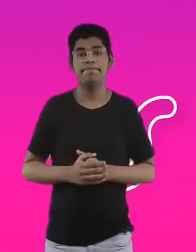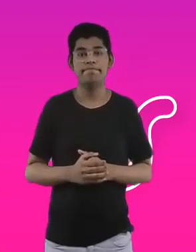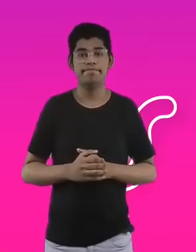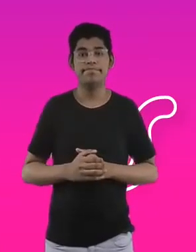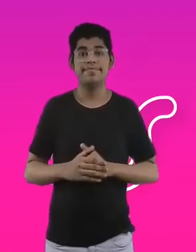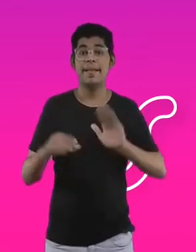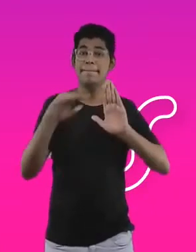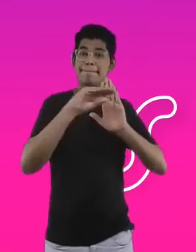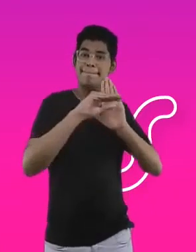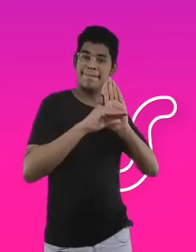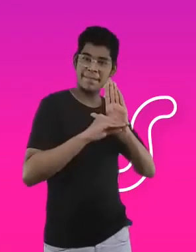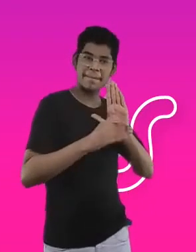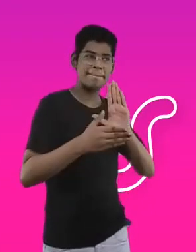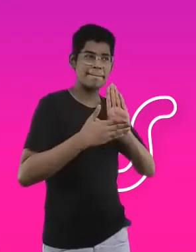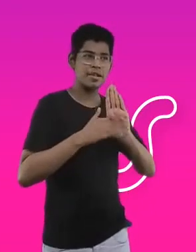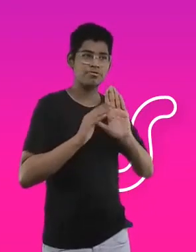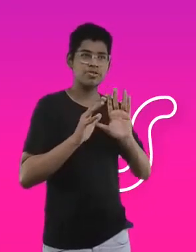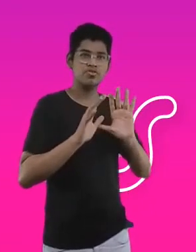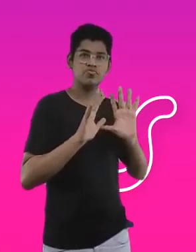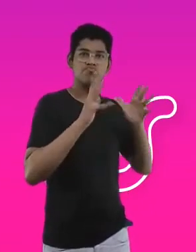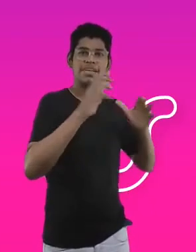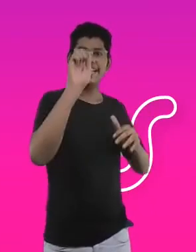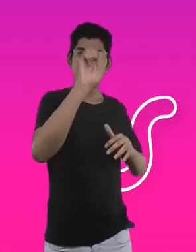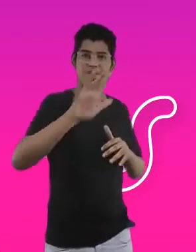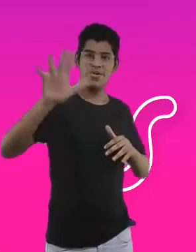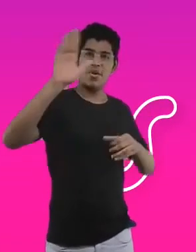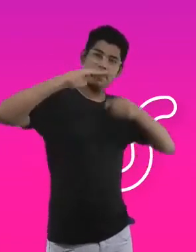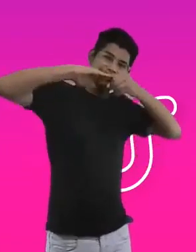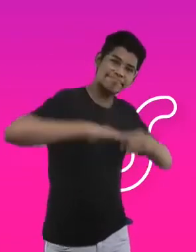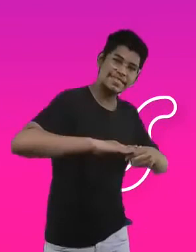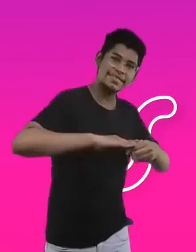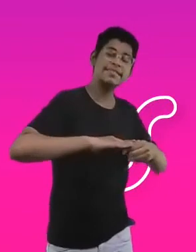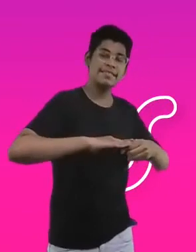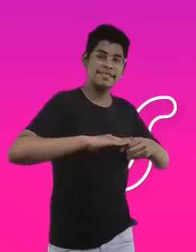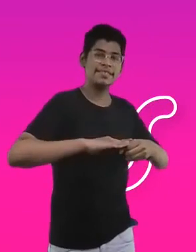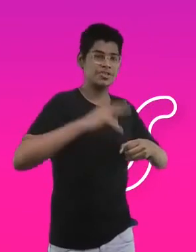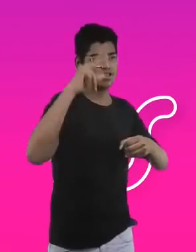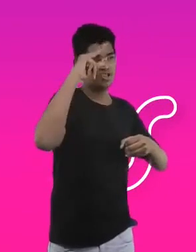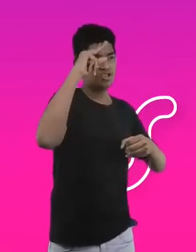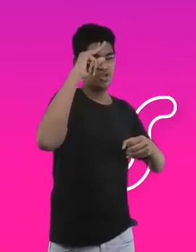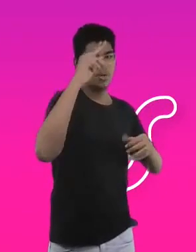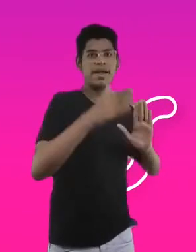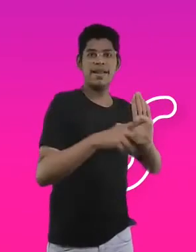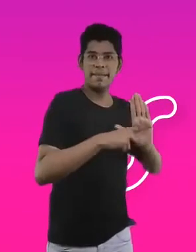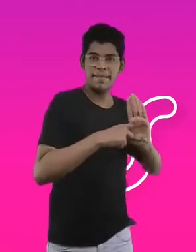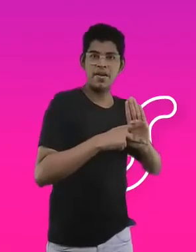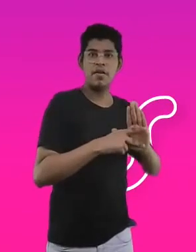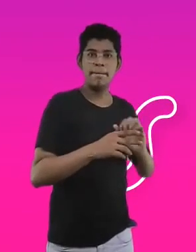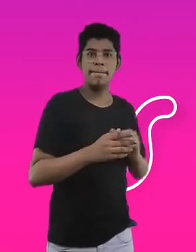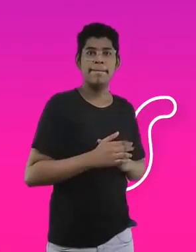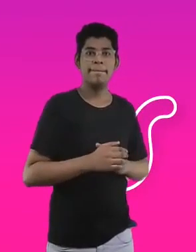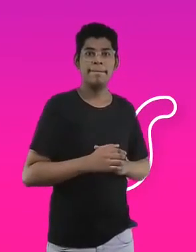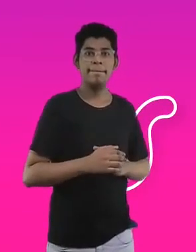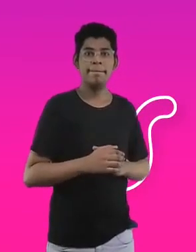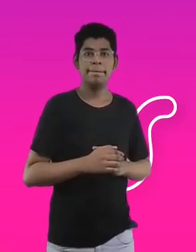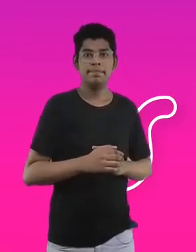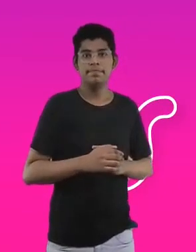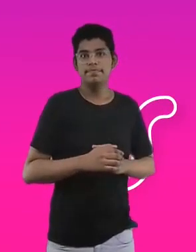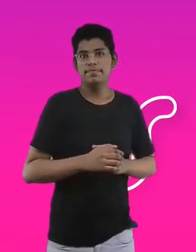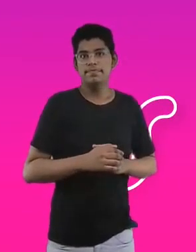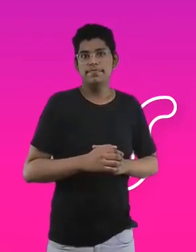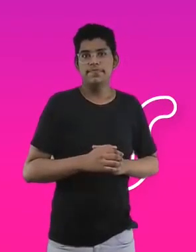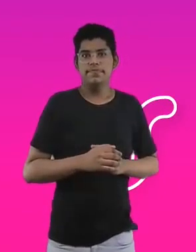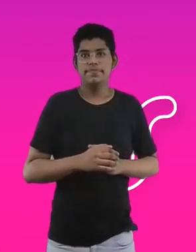gente entende hoje enquanto história, que é dita aí num lugar como universalismo abstrato,